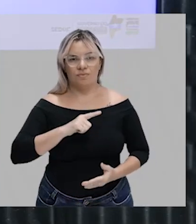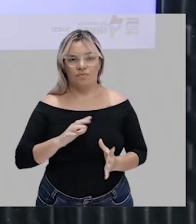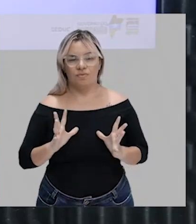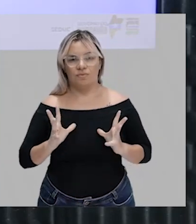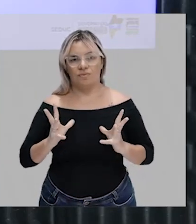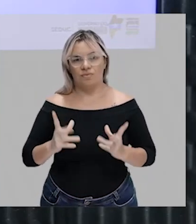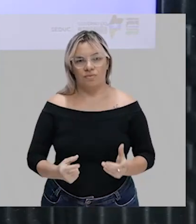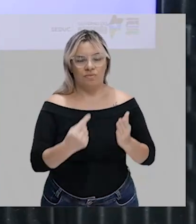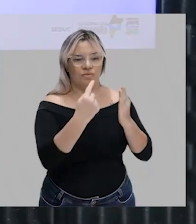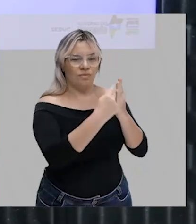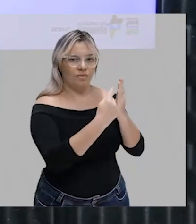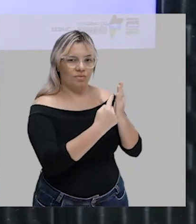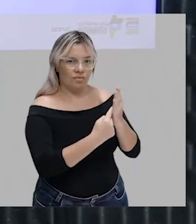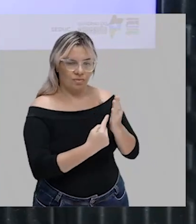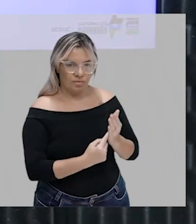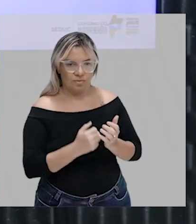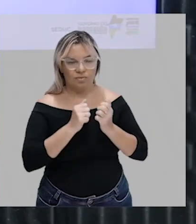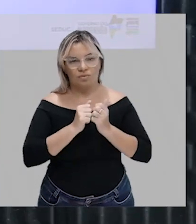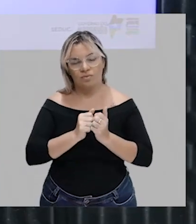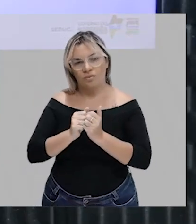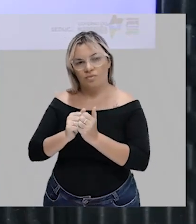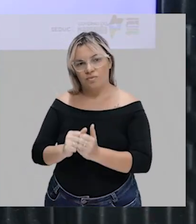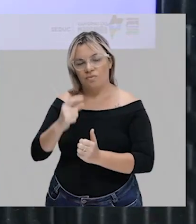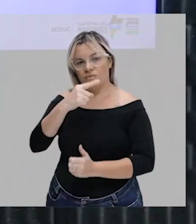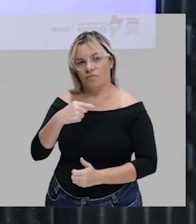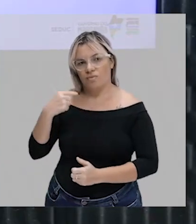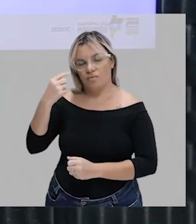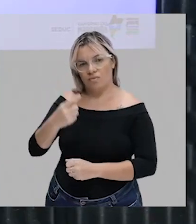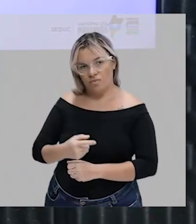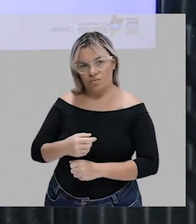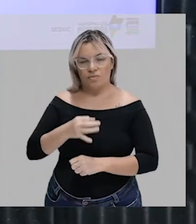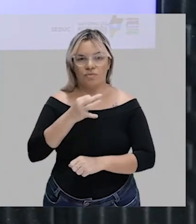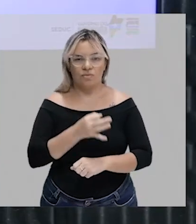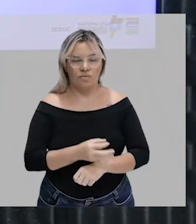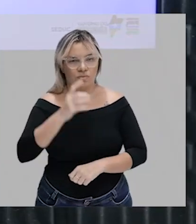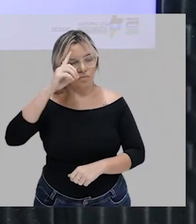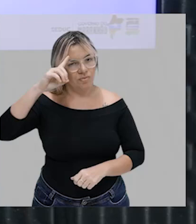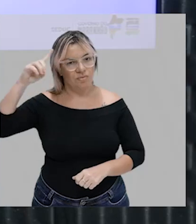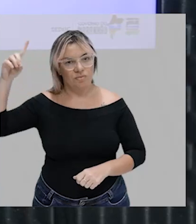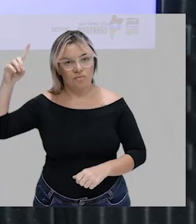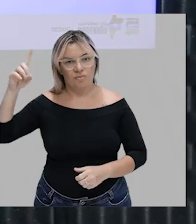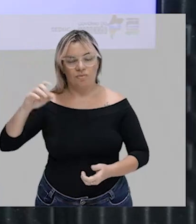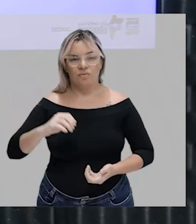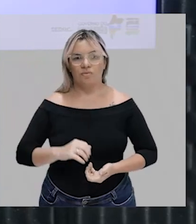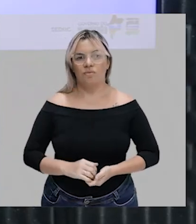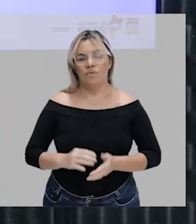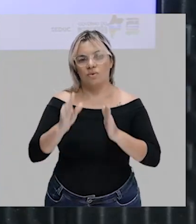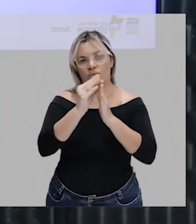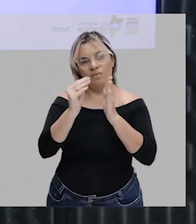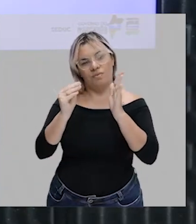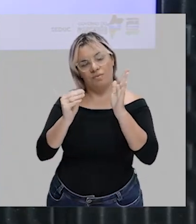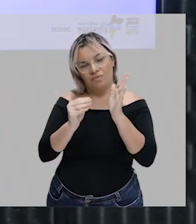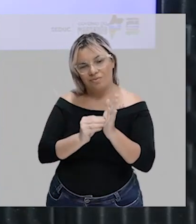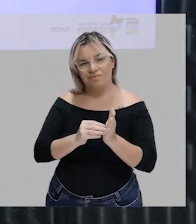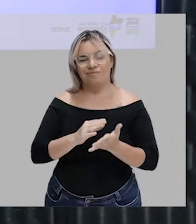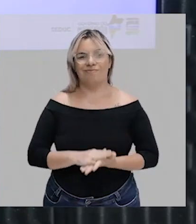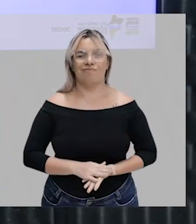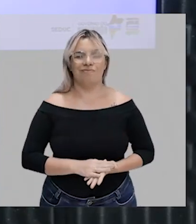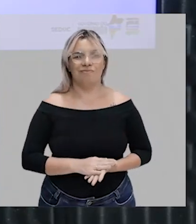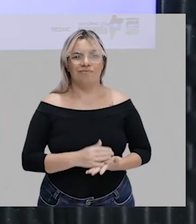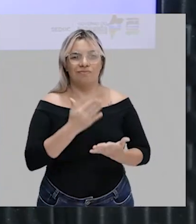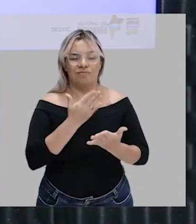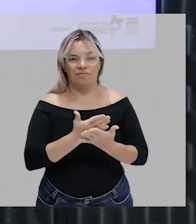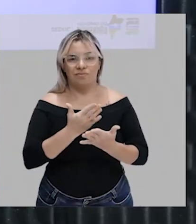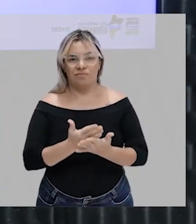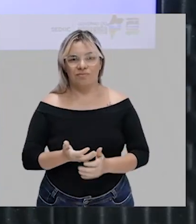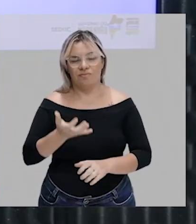nossa programação, você acompanha os horários, os dias que vão passar, os conteúdos, aulas e